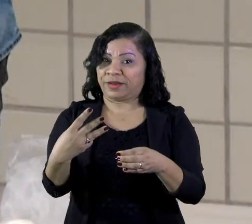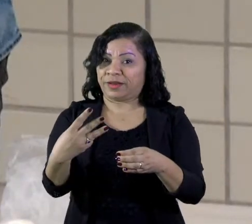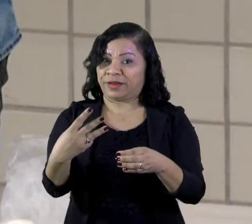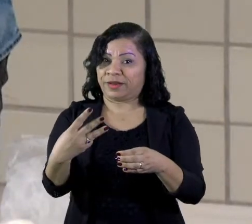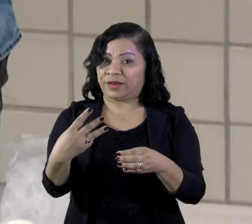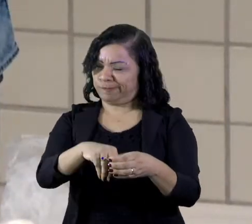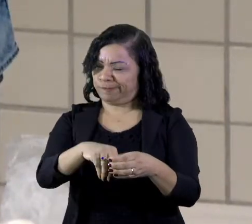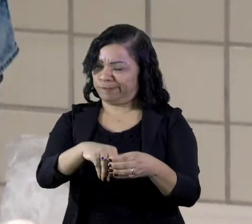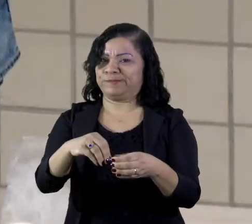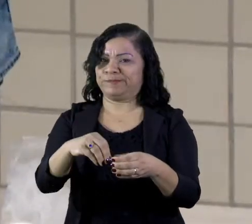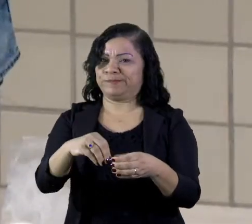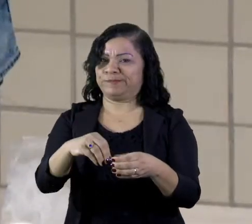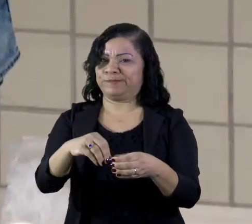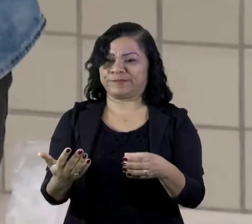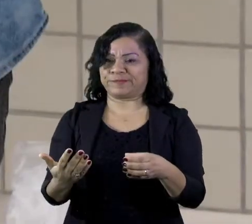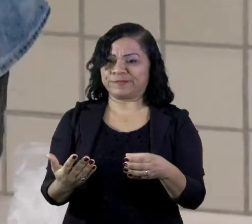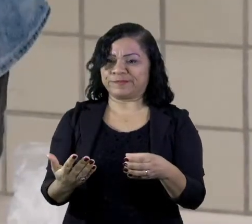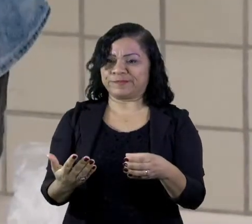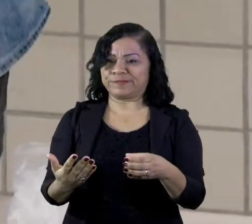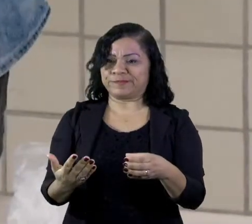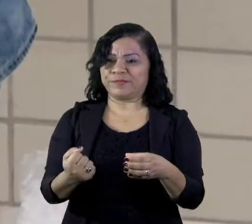3,